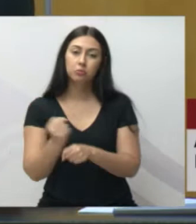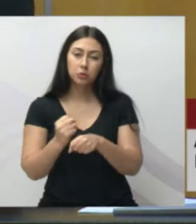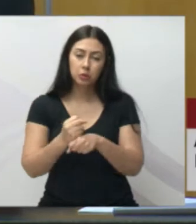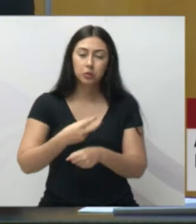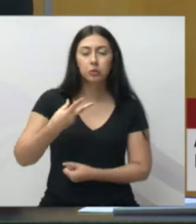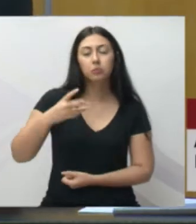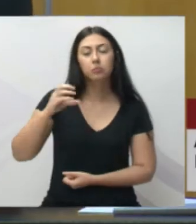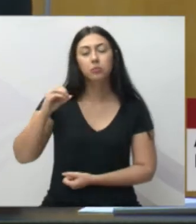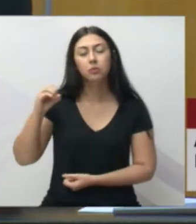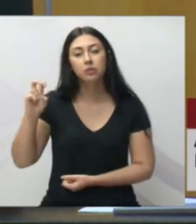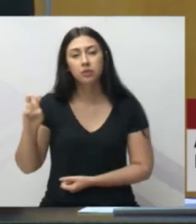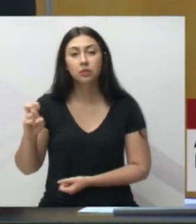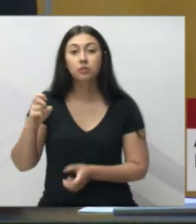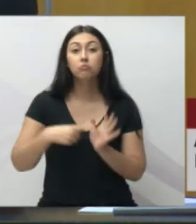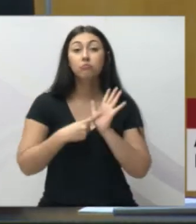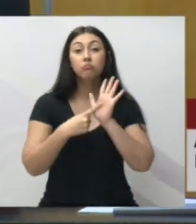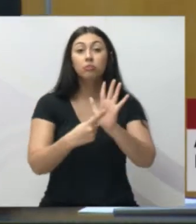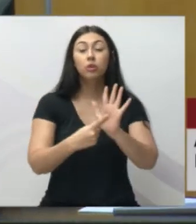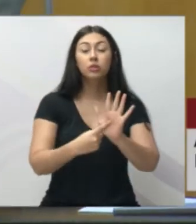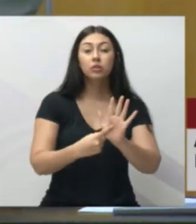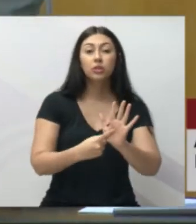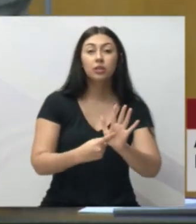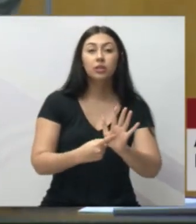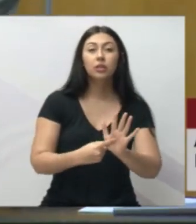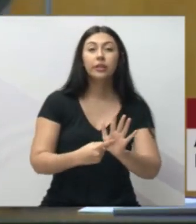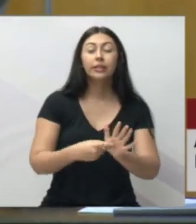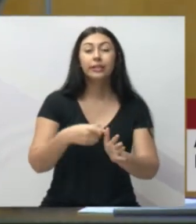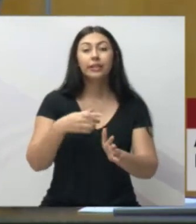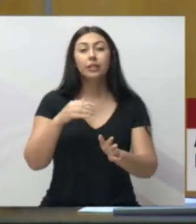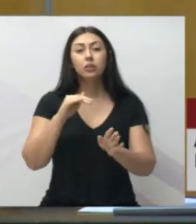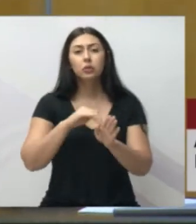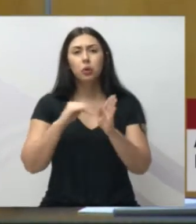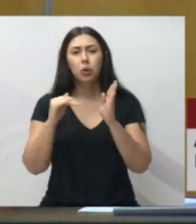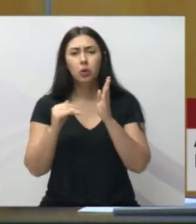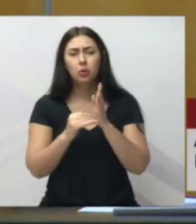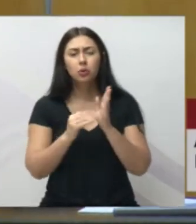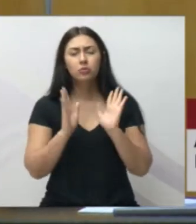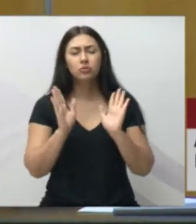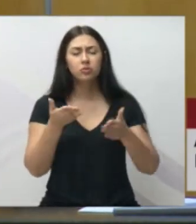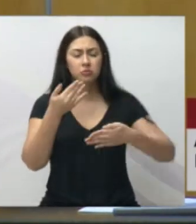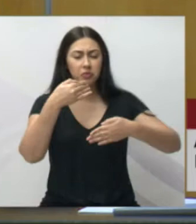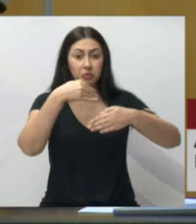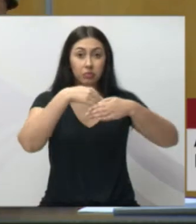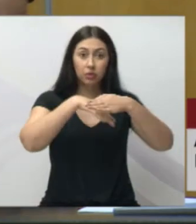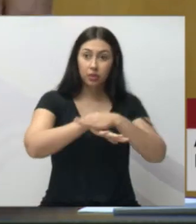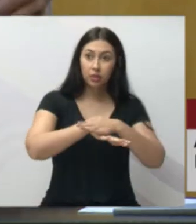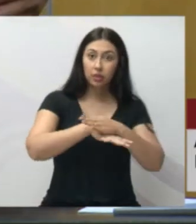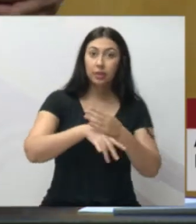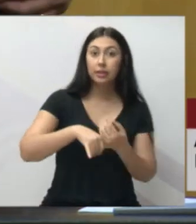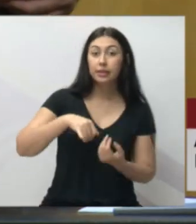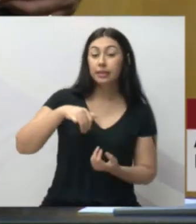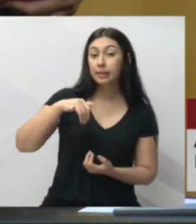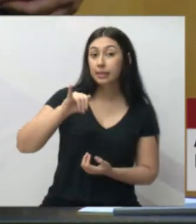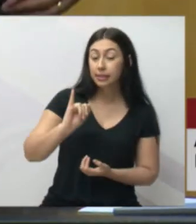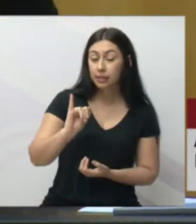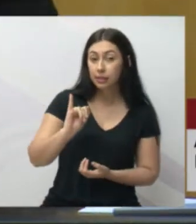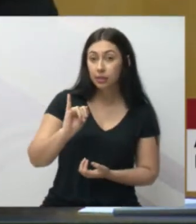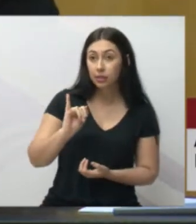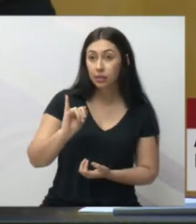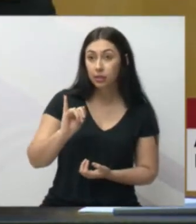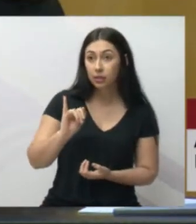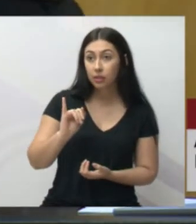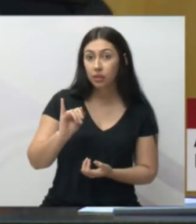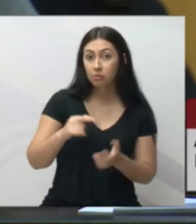2005, indica que serão arquivadas automaticamente, no início da legislatura, somente as proposições